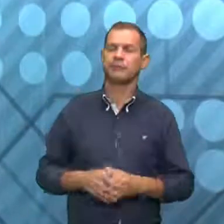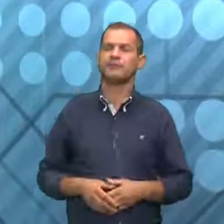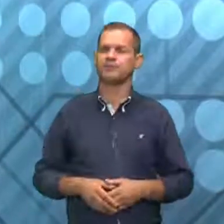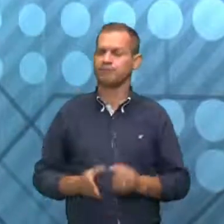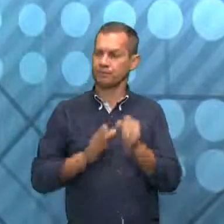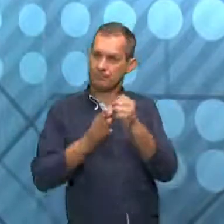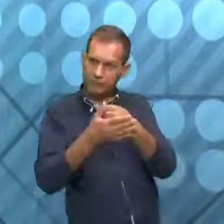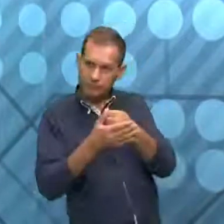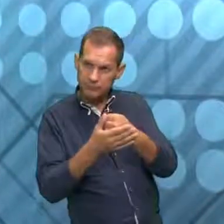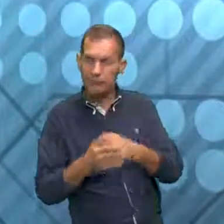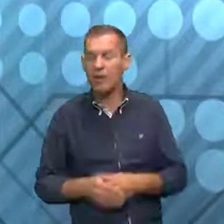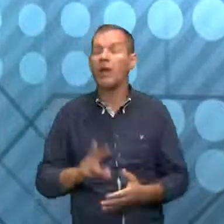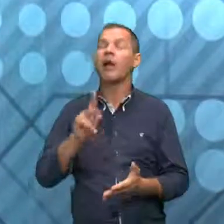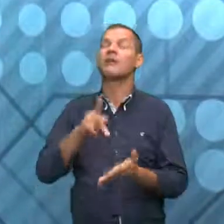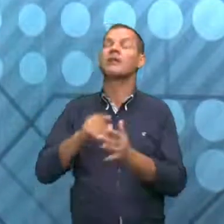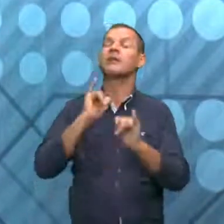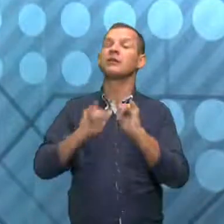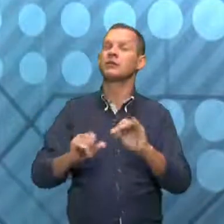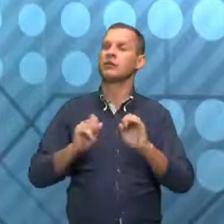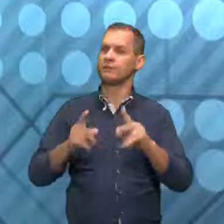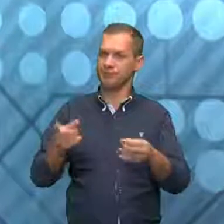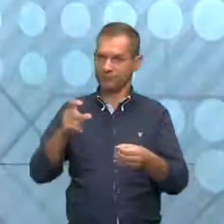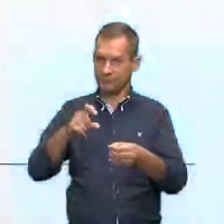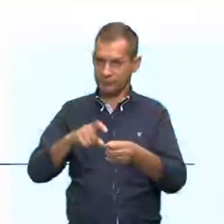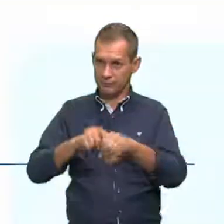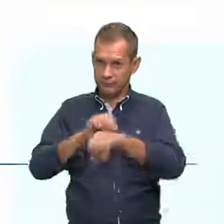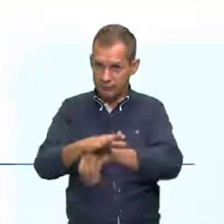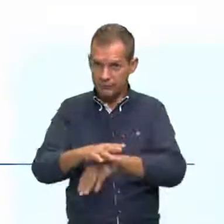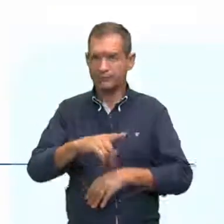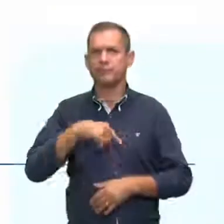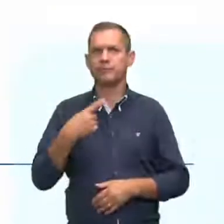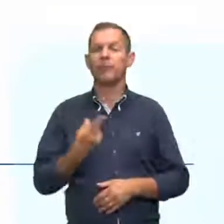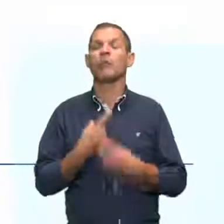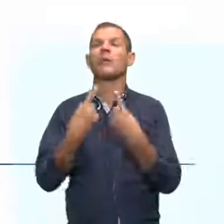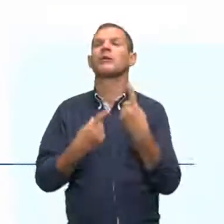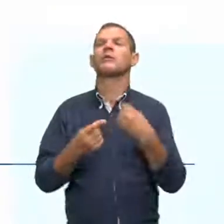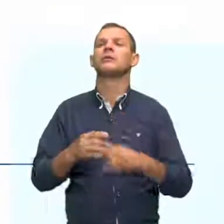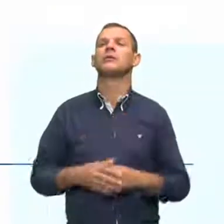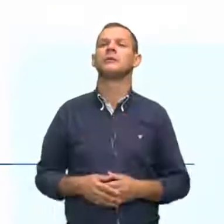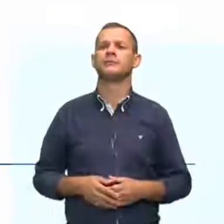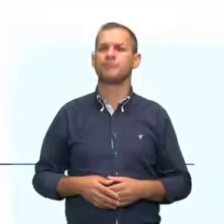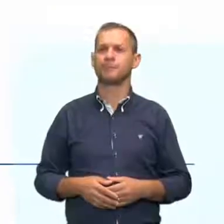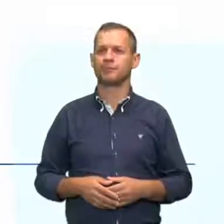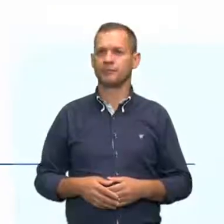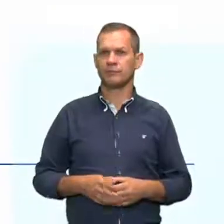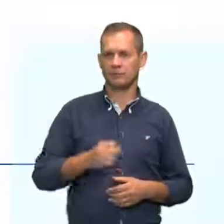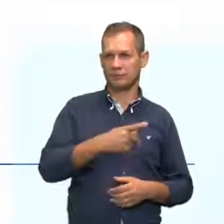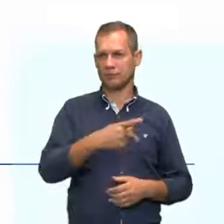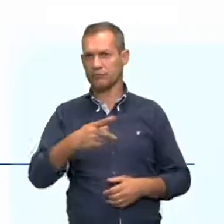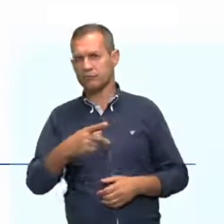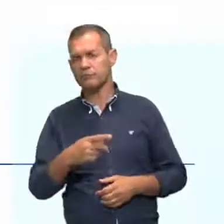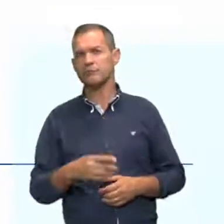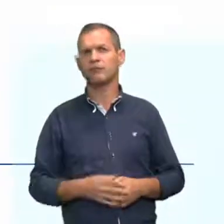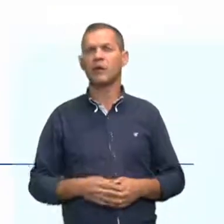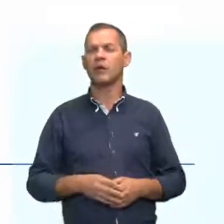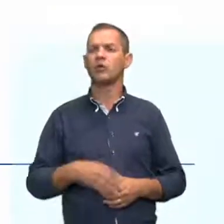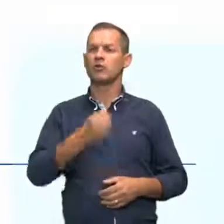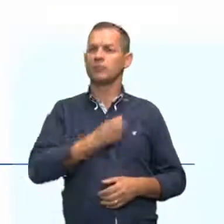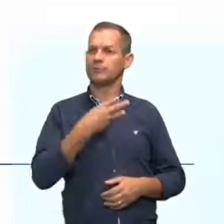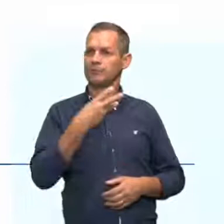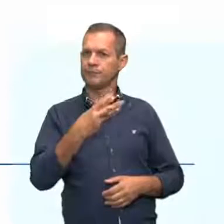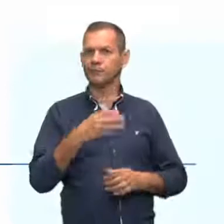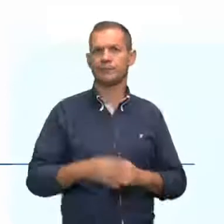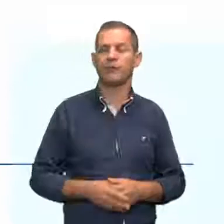para esconder a real mensagem. Observando aqui no slide, então, qual que é a situação, o problema número